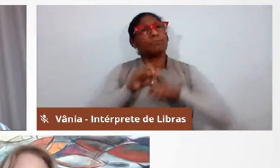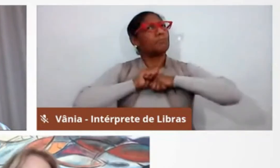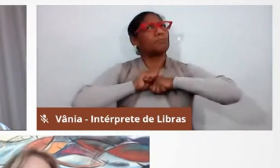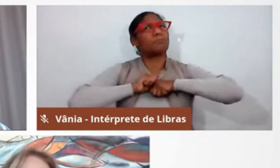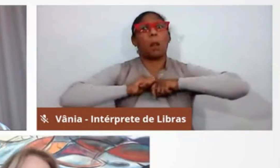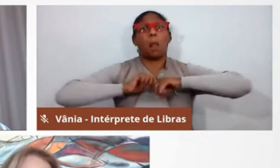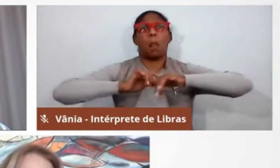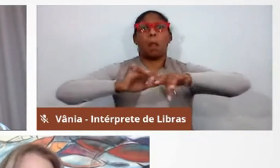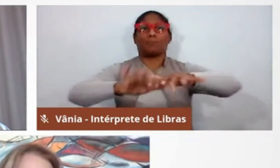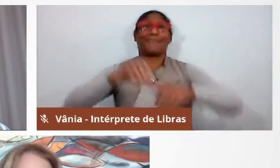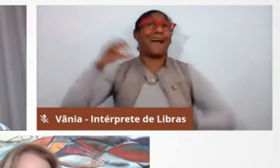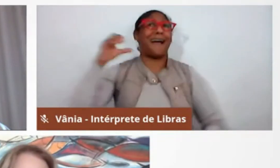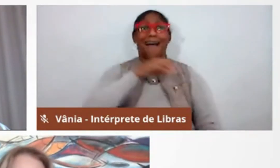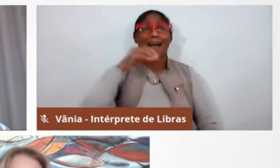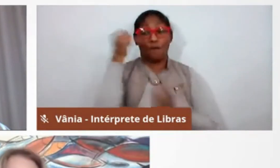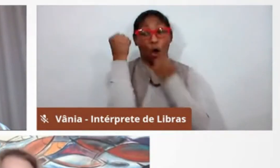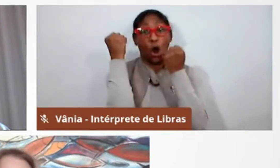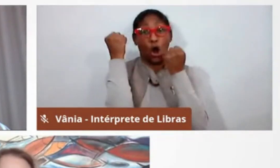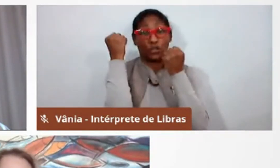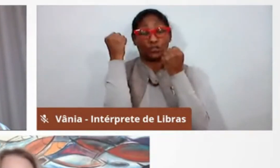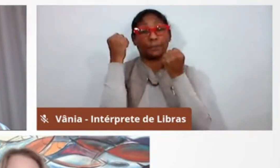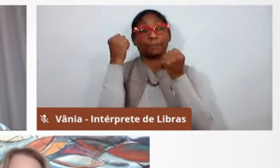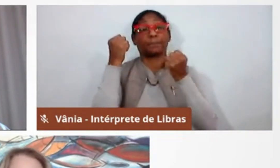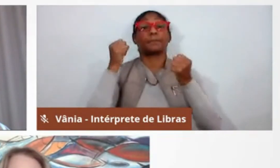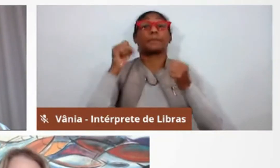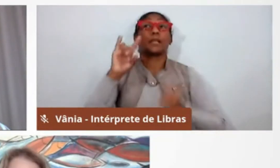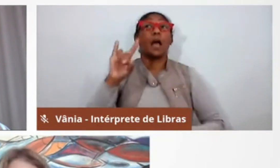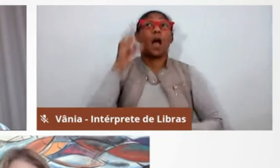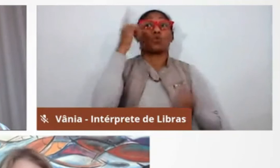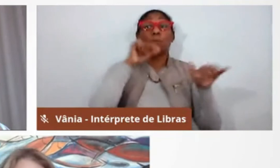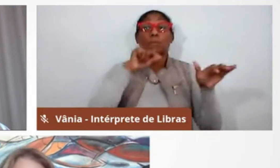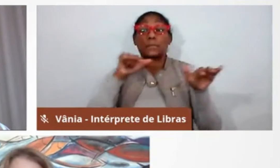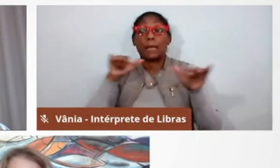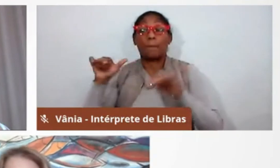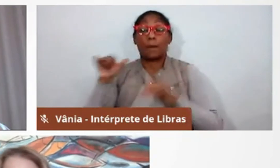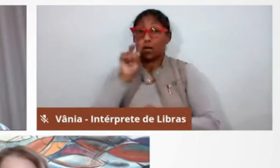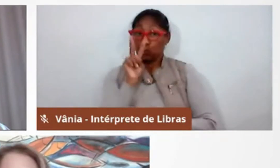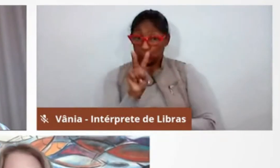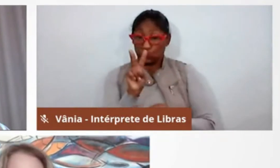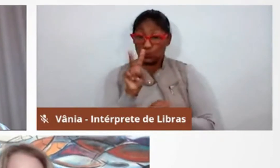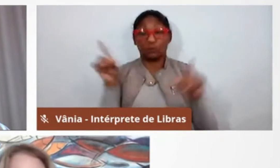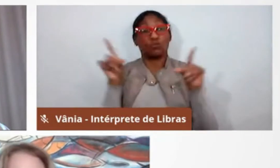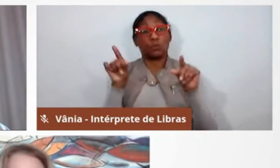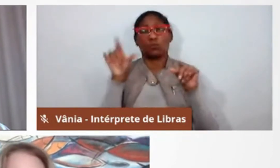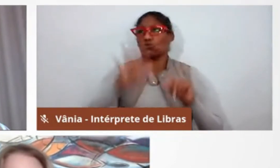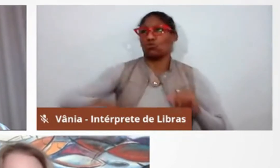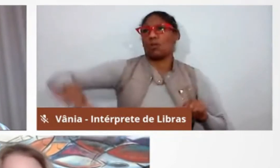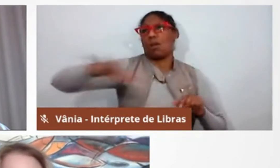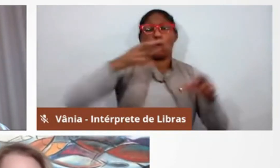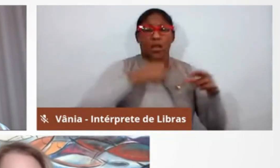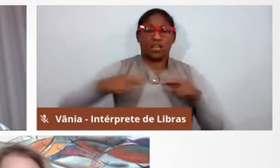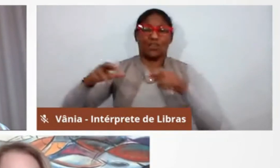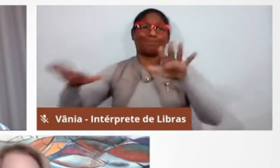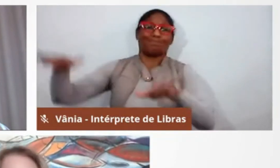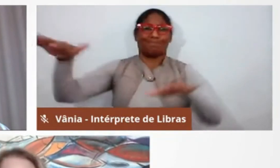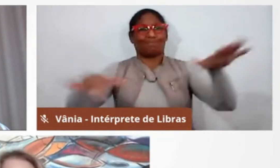forte, reduziu um pouco na última semana, nas últimas 2 semanas no Rio Grande do Sul como um todo, as regiões variam bastante